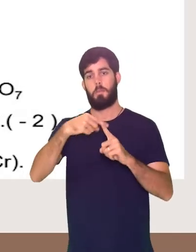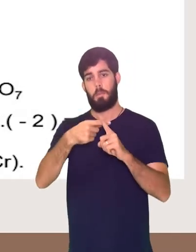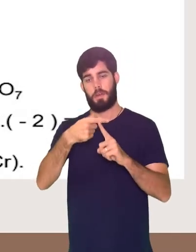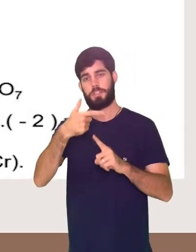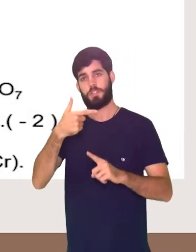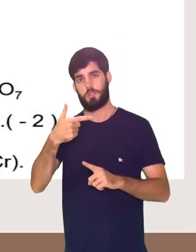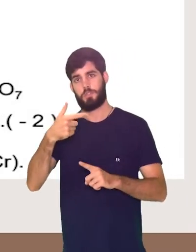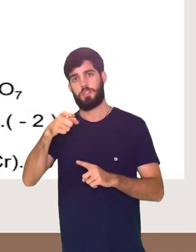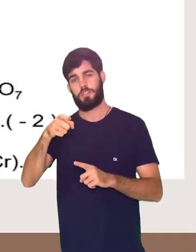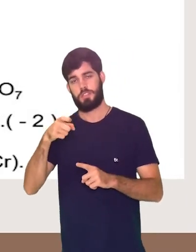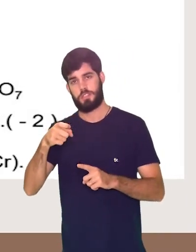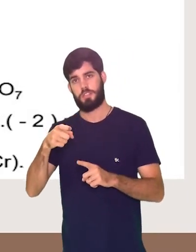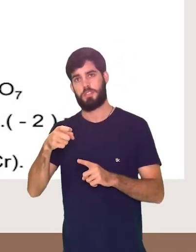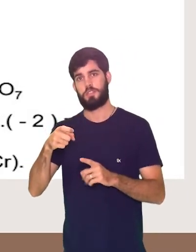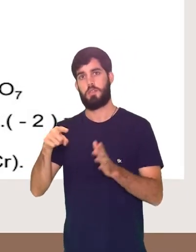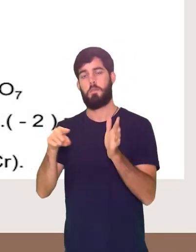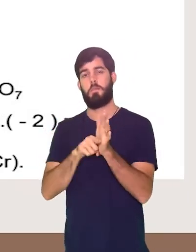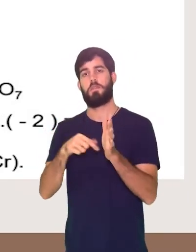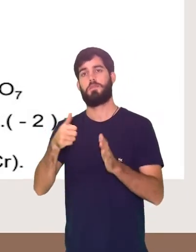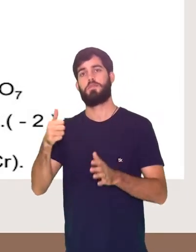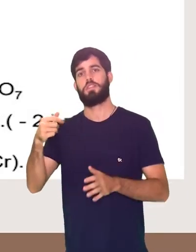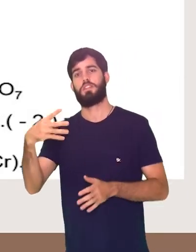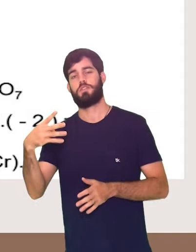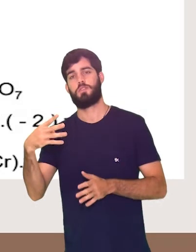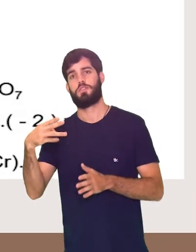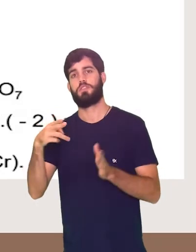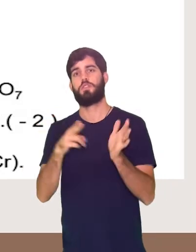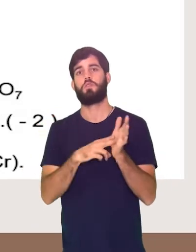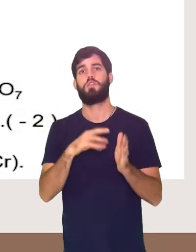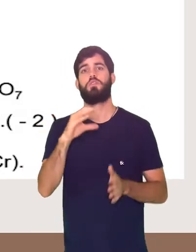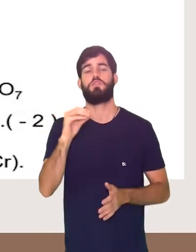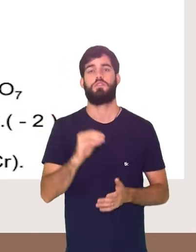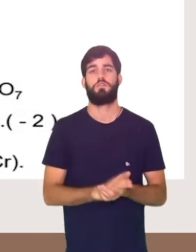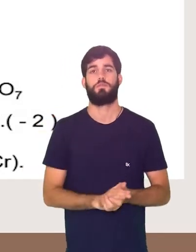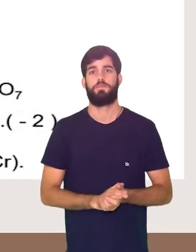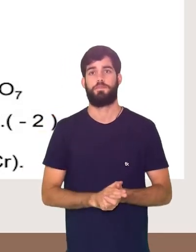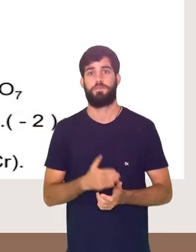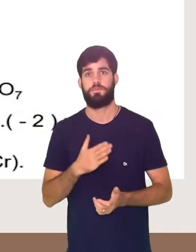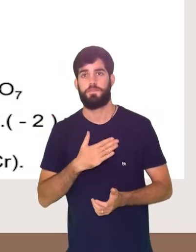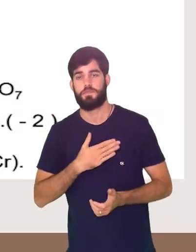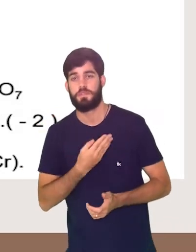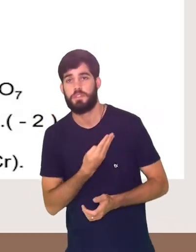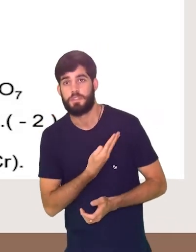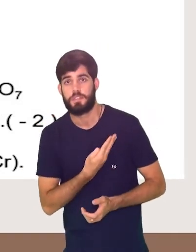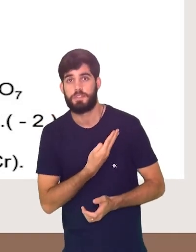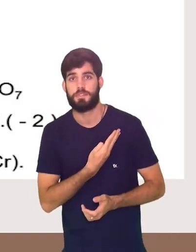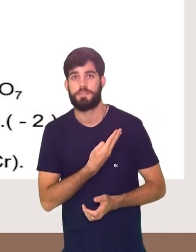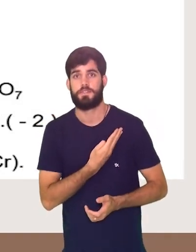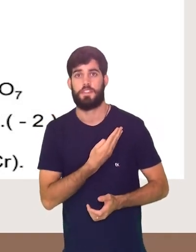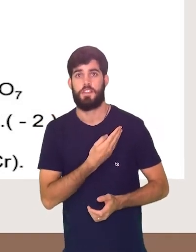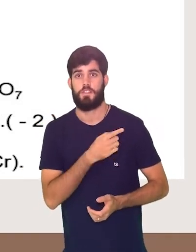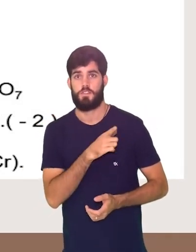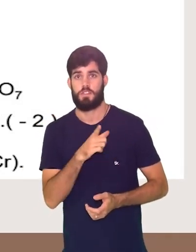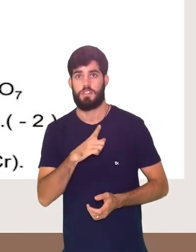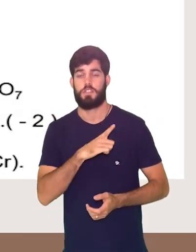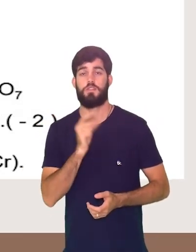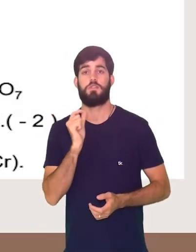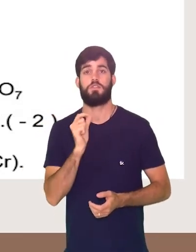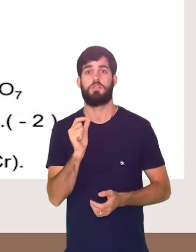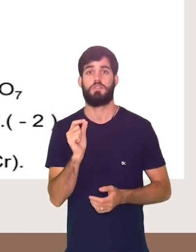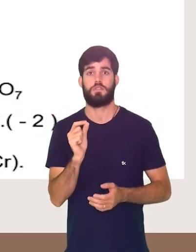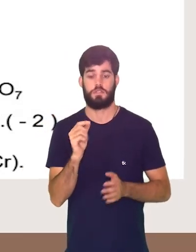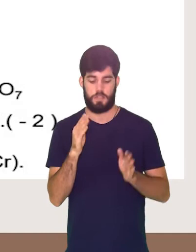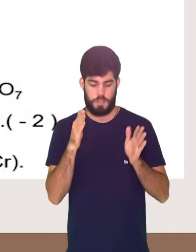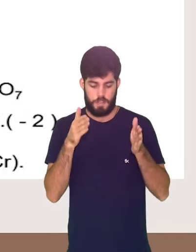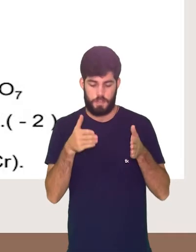2x, menos 14, que é igual a 0. Meus amigos, minhas amigas, nesse momento você tem na sua frente uma equação do